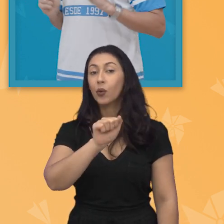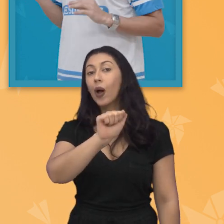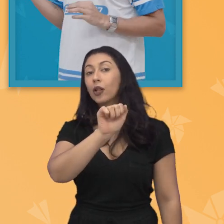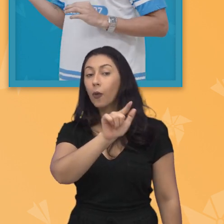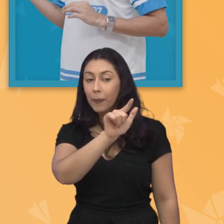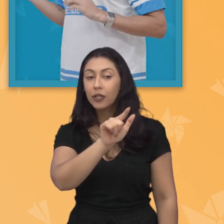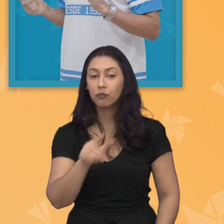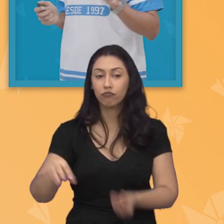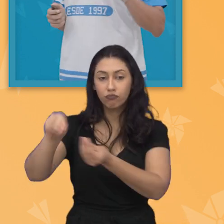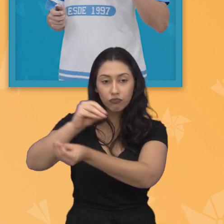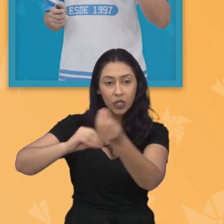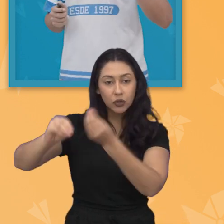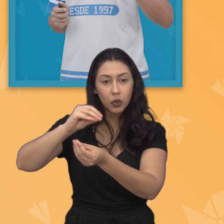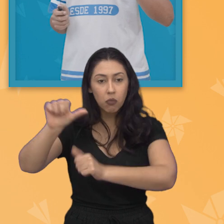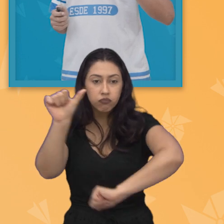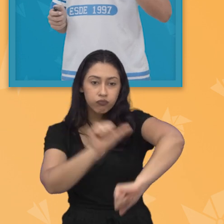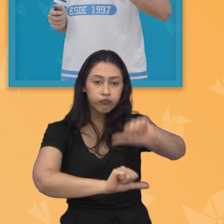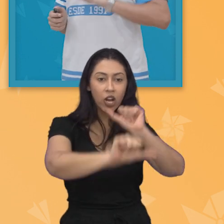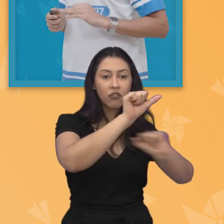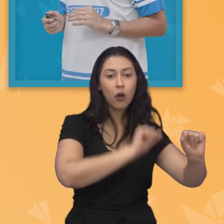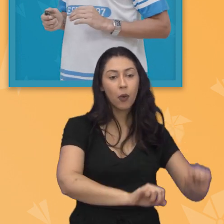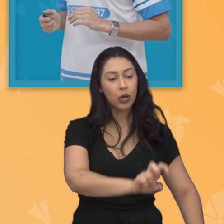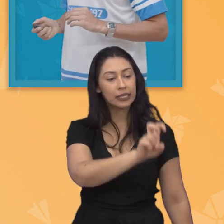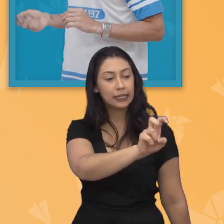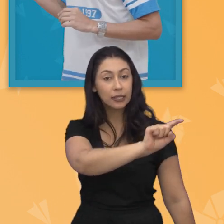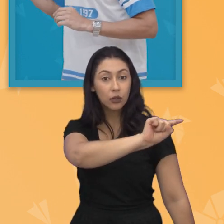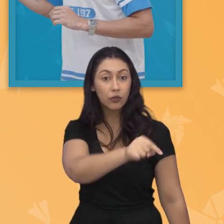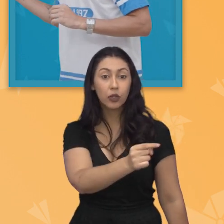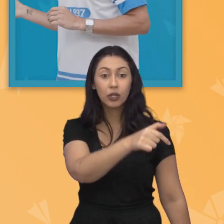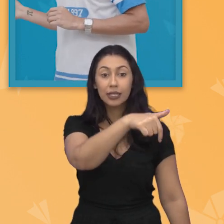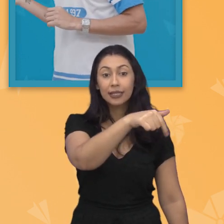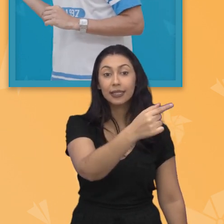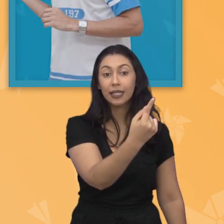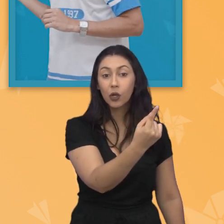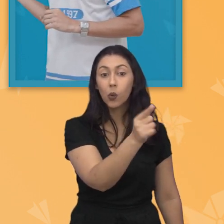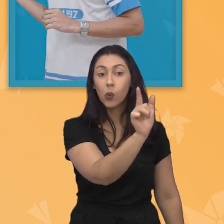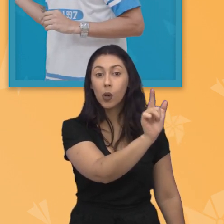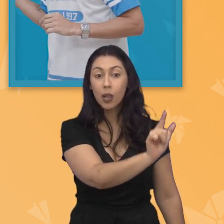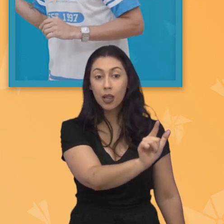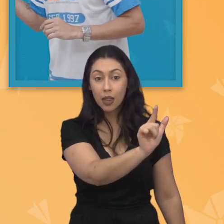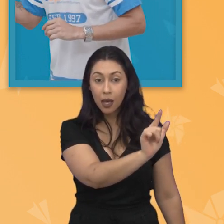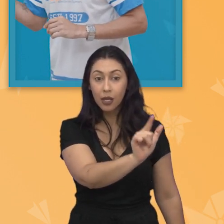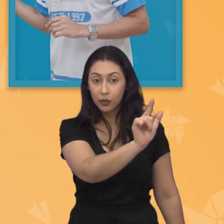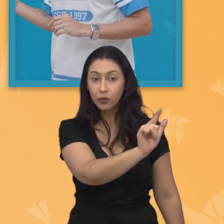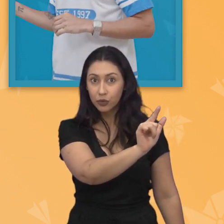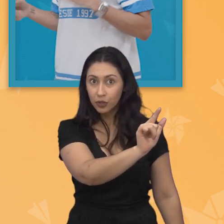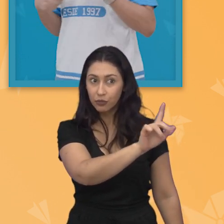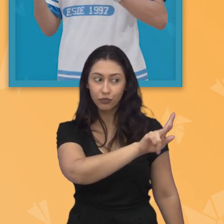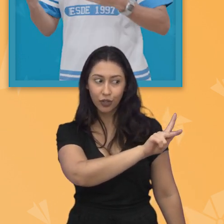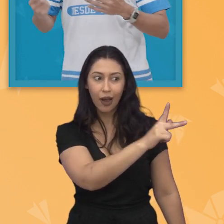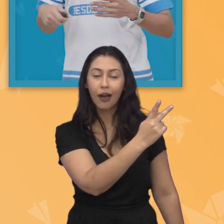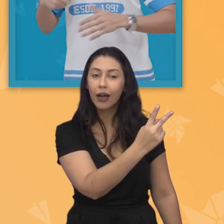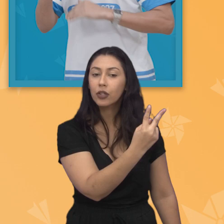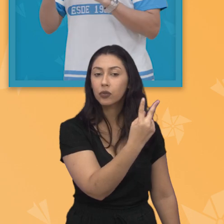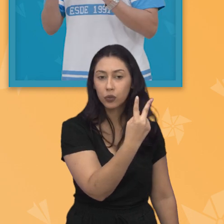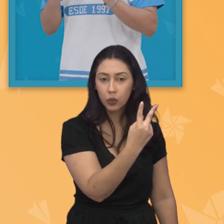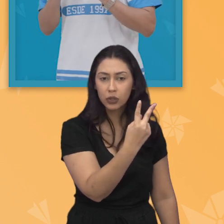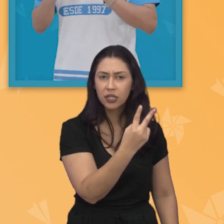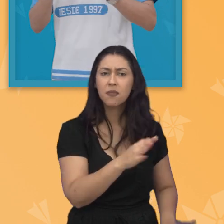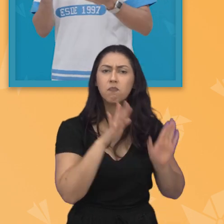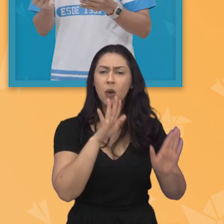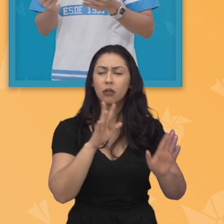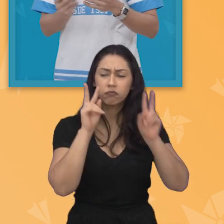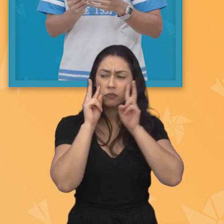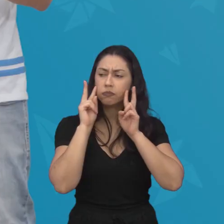lembrando, nas condições normais de temperatura e pressão. Neste processo, o analista obteve um rendimento aproximado D. Nesse é um